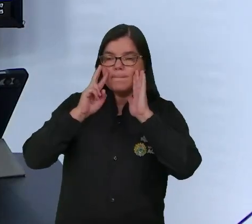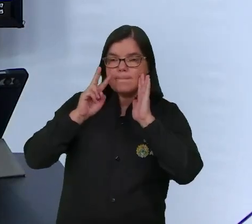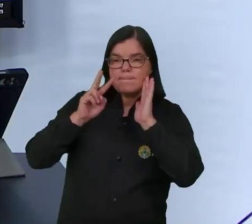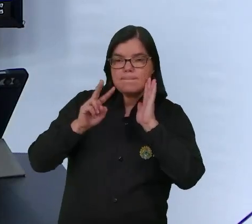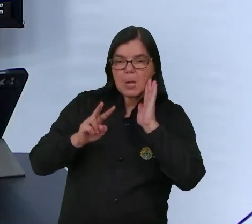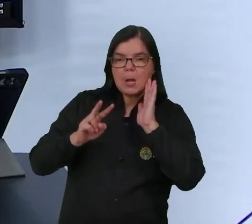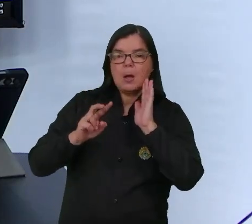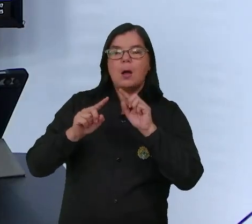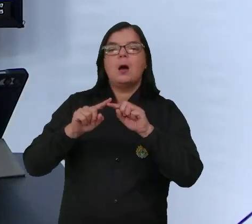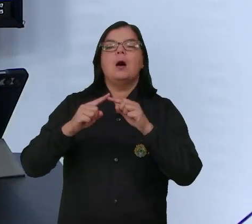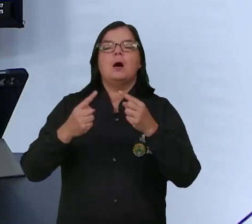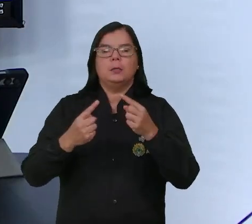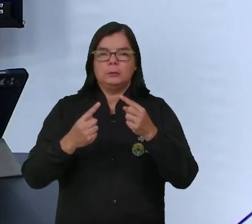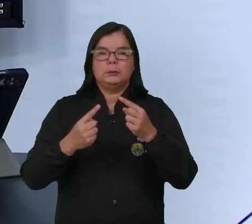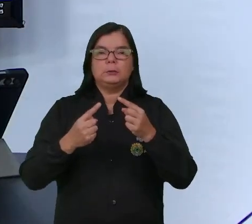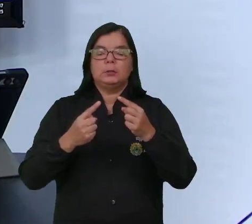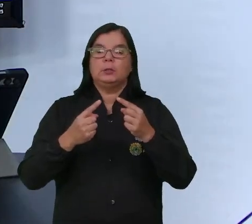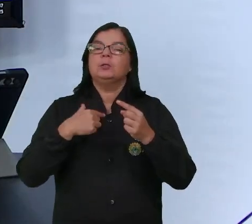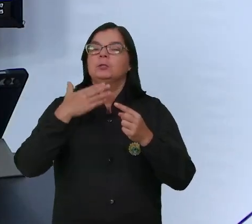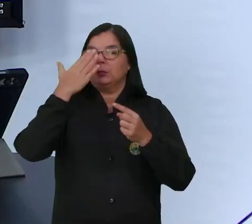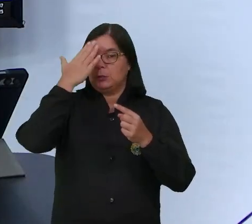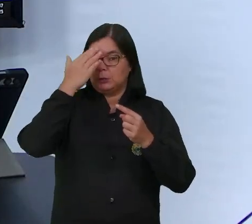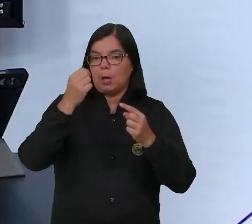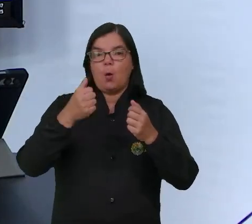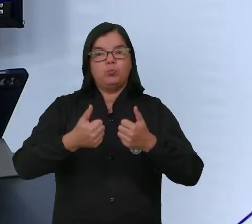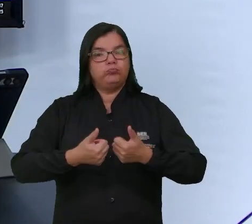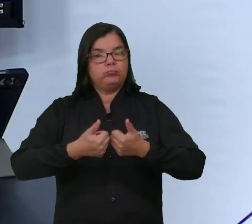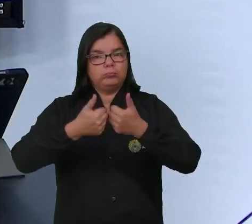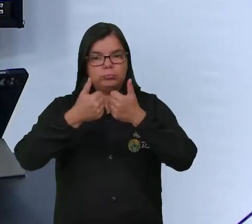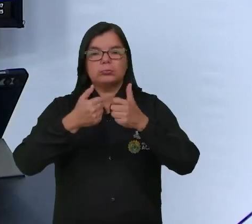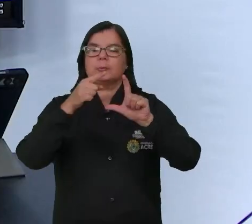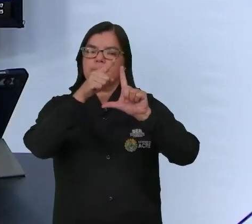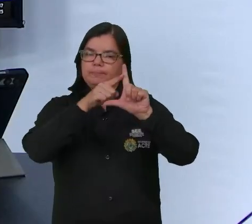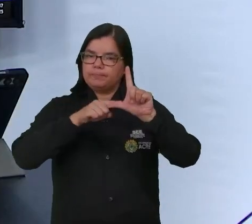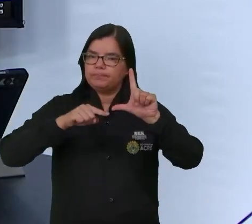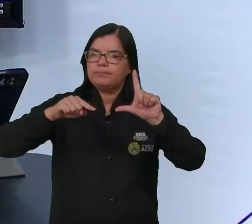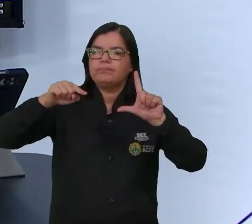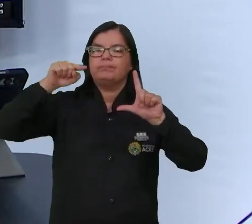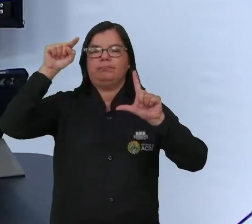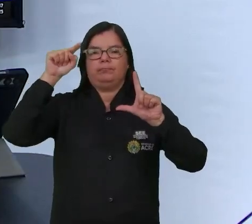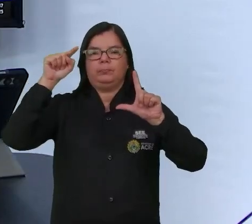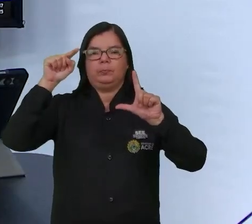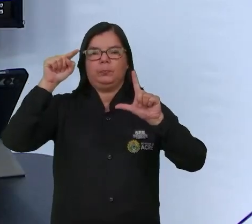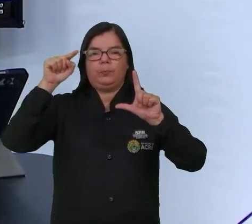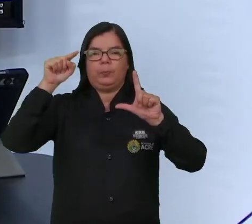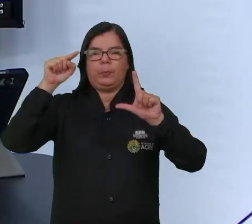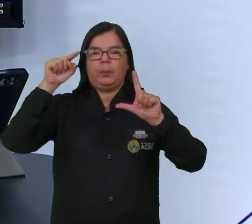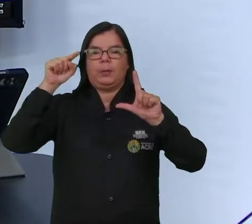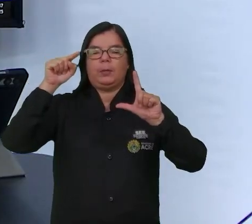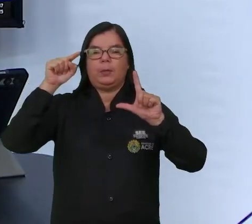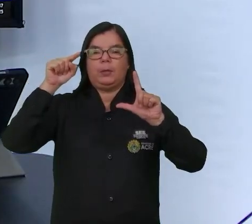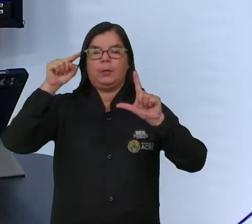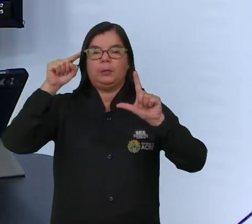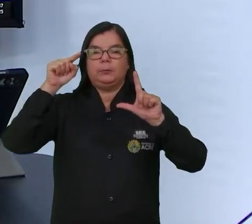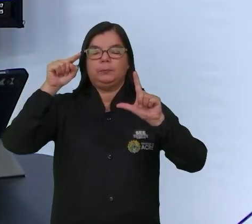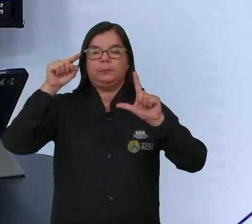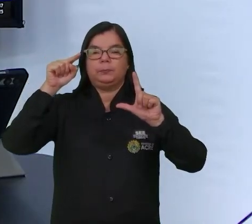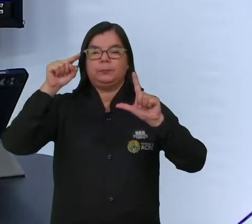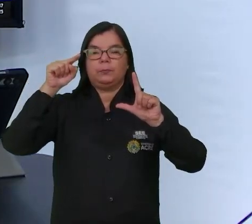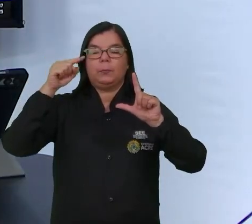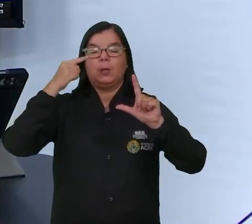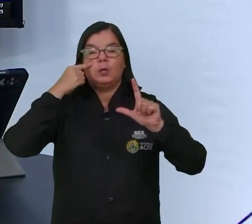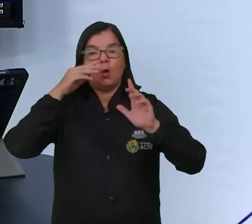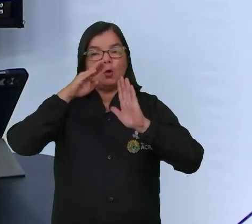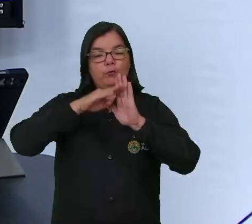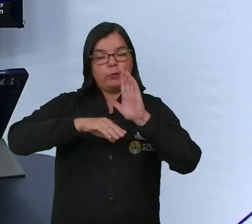naquele coeficiente A, você sabe, se ele for positivo, o gráfico vai estar assim, a parábola voltada para